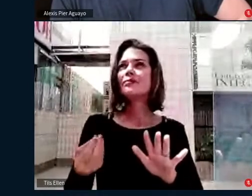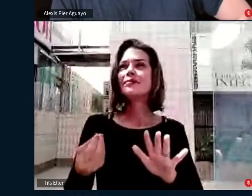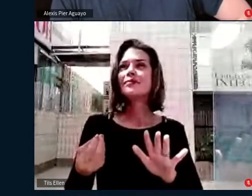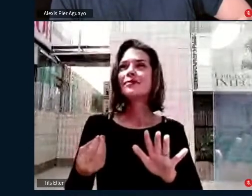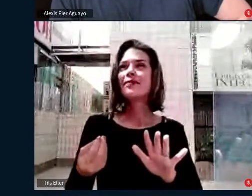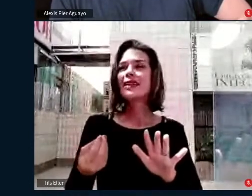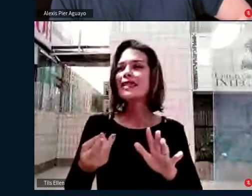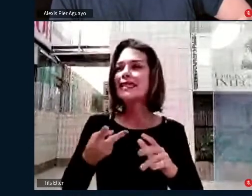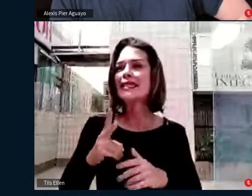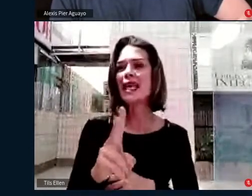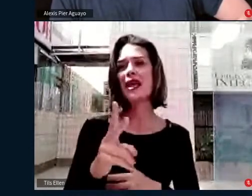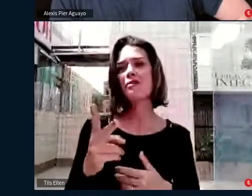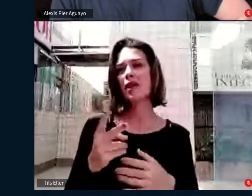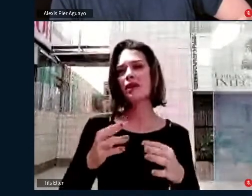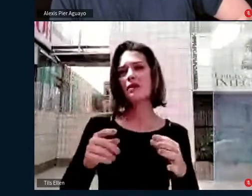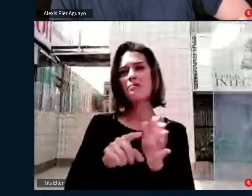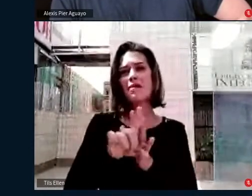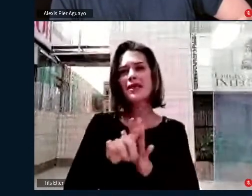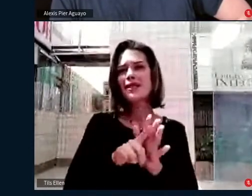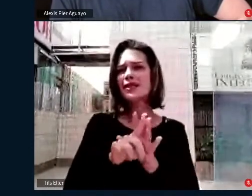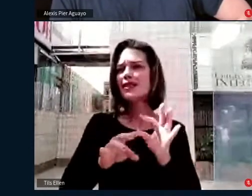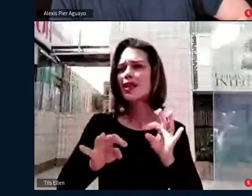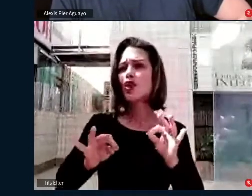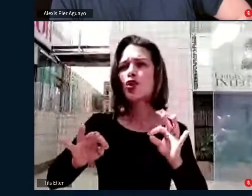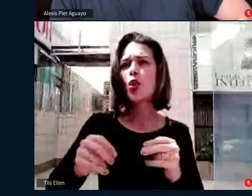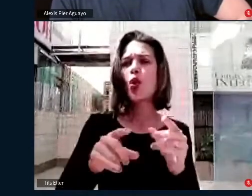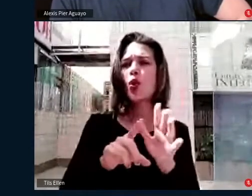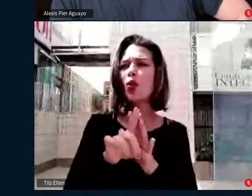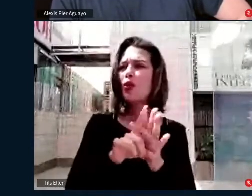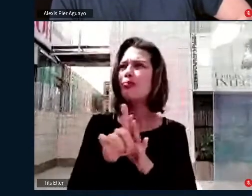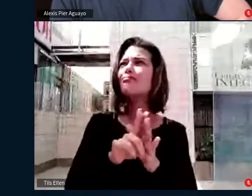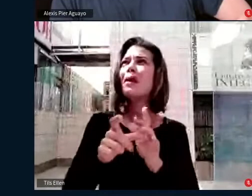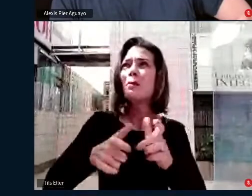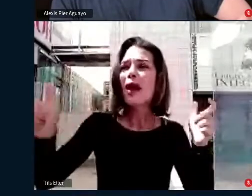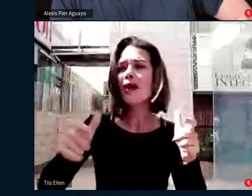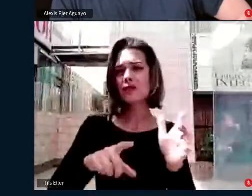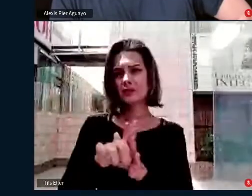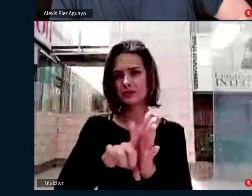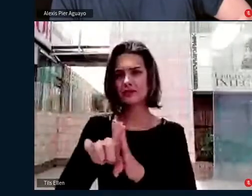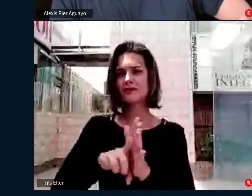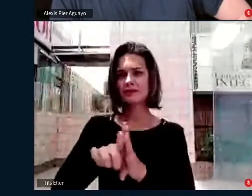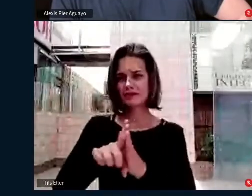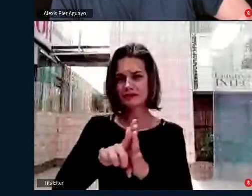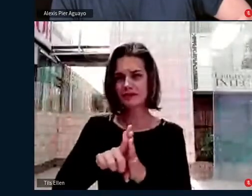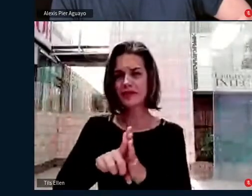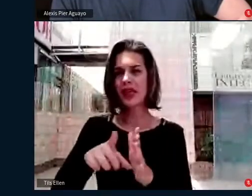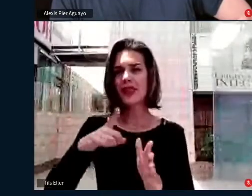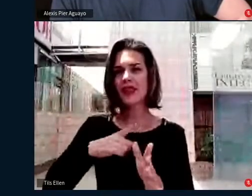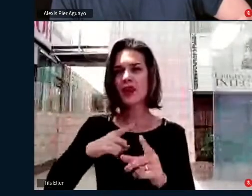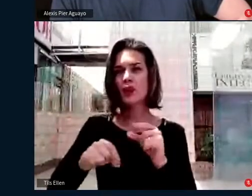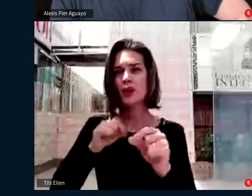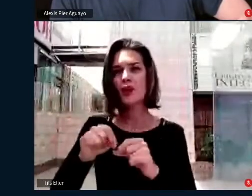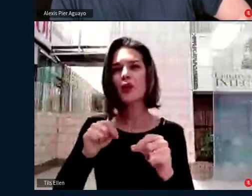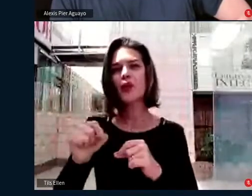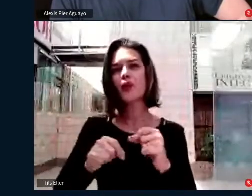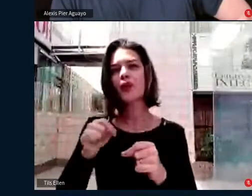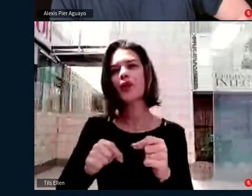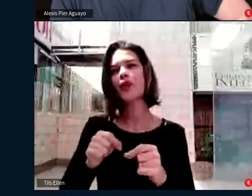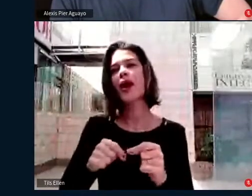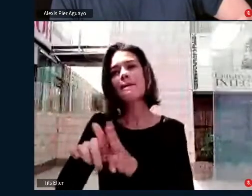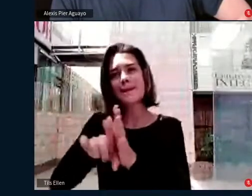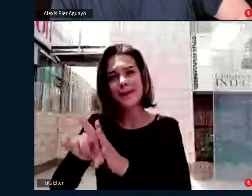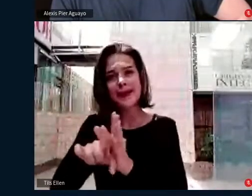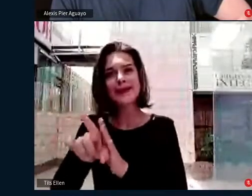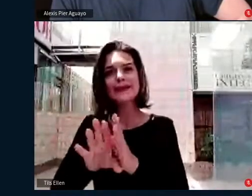quase que todas as pesquisas, para não dizer todas, mas boa parte das pesquisas tem aí o envolvimento do pesquisador